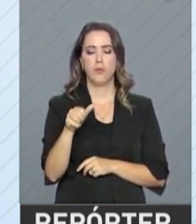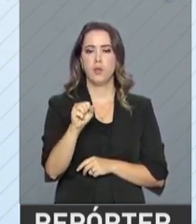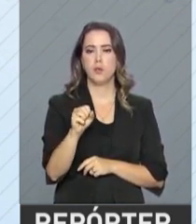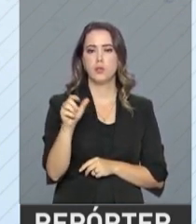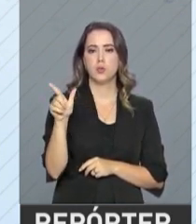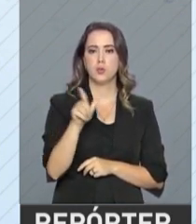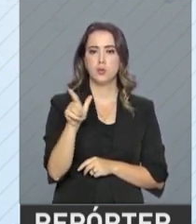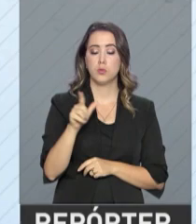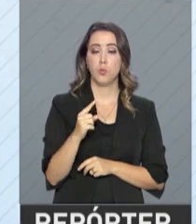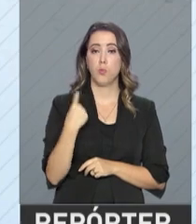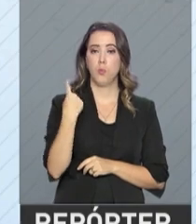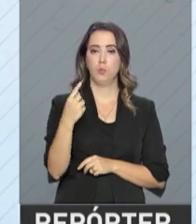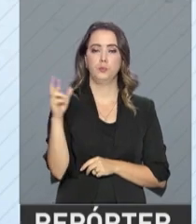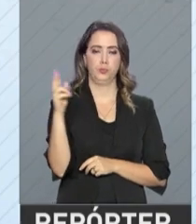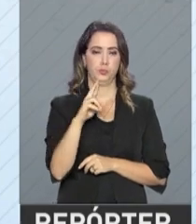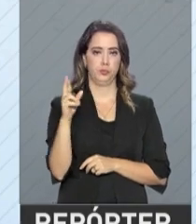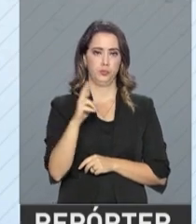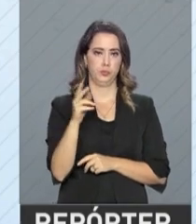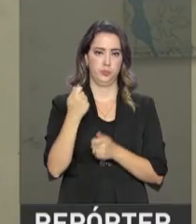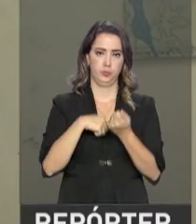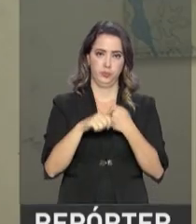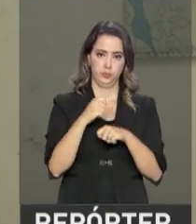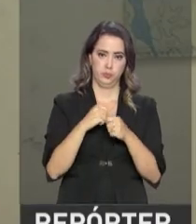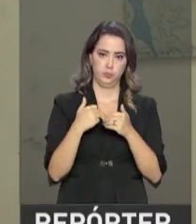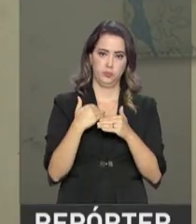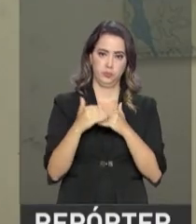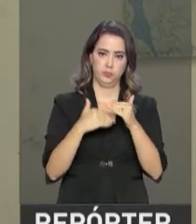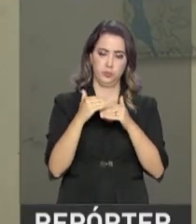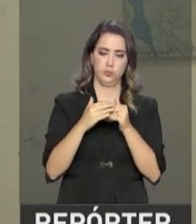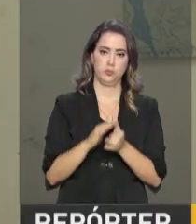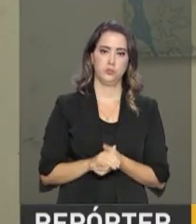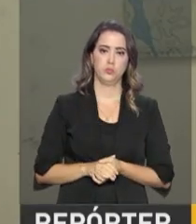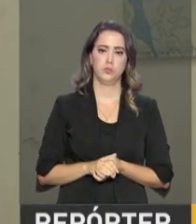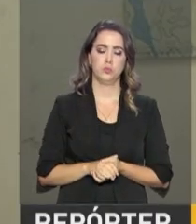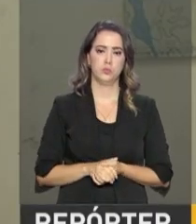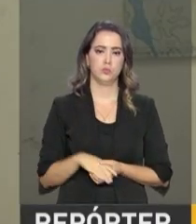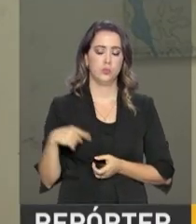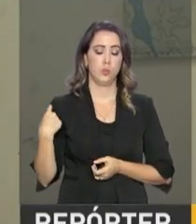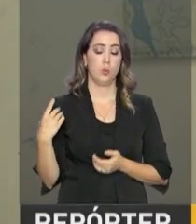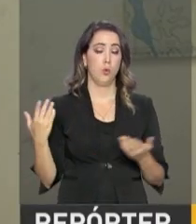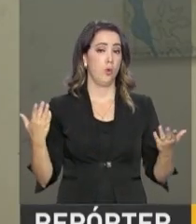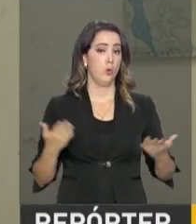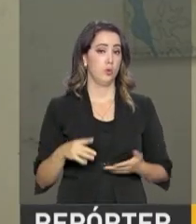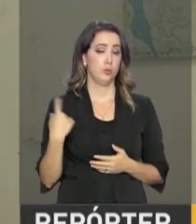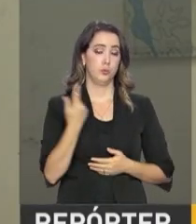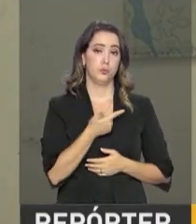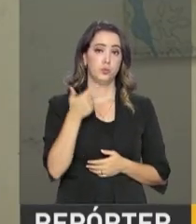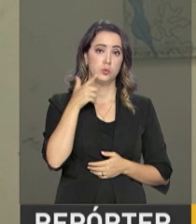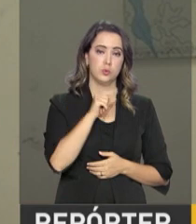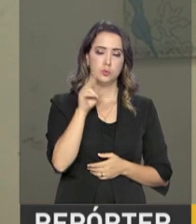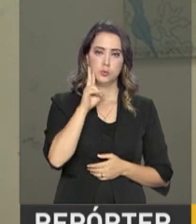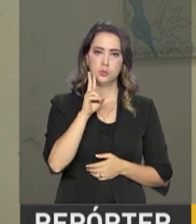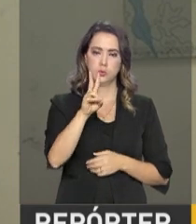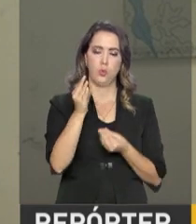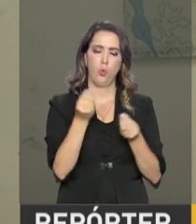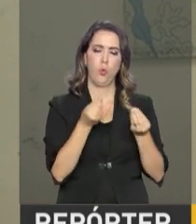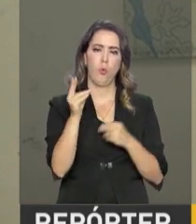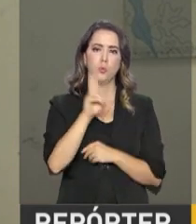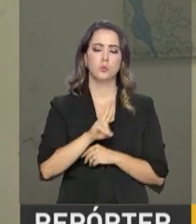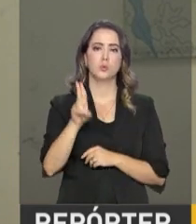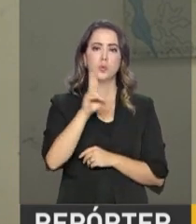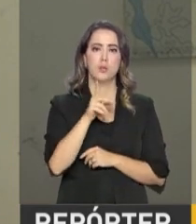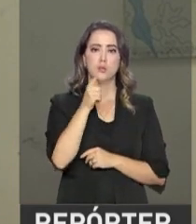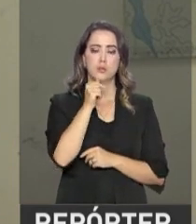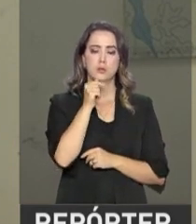de água para agregar um real economia hoje nós conseguimos ver o quanto que se usa de